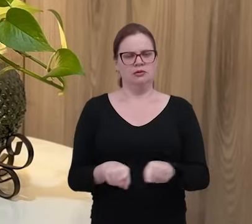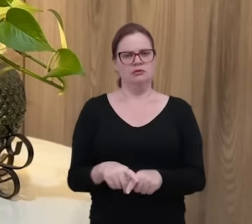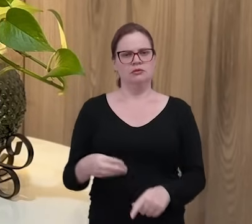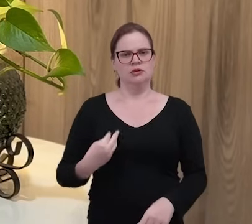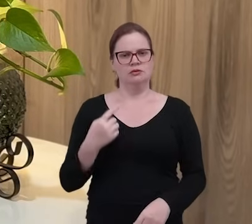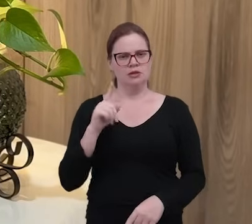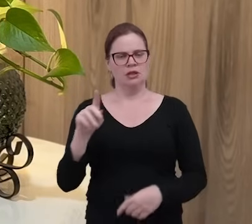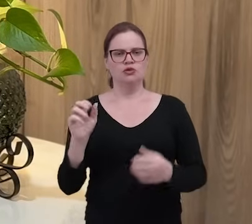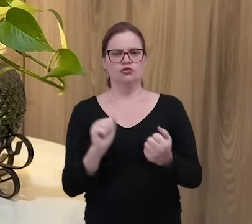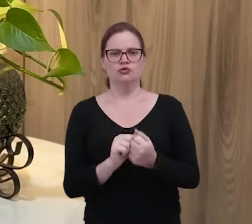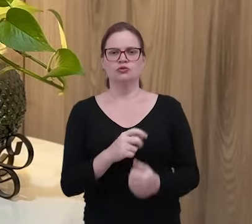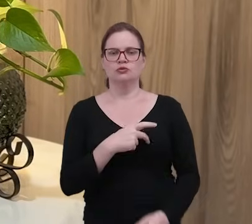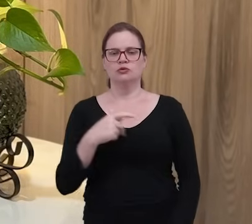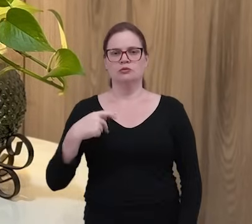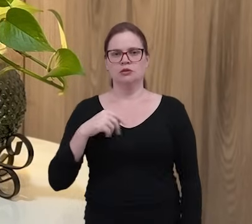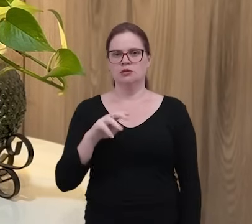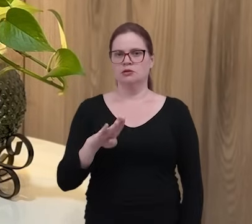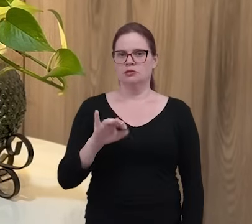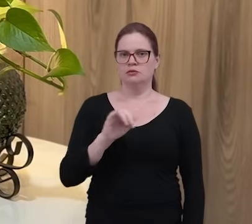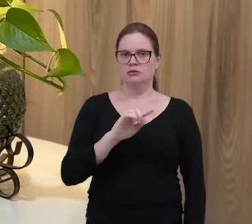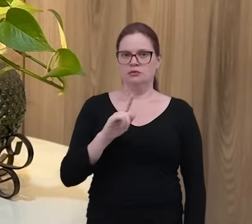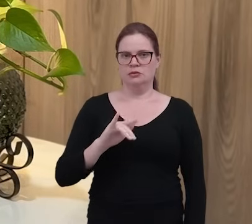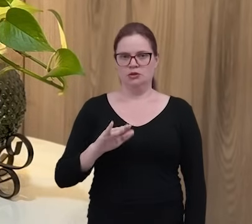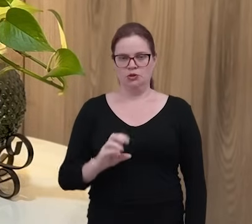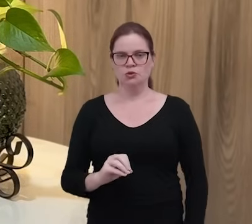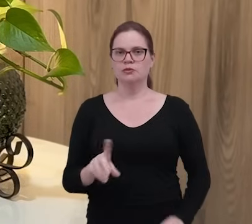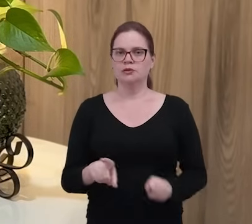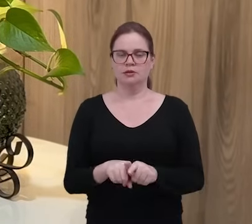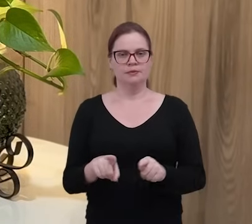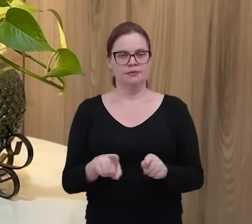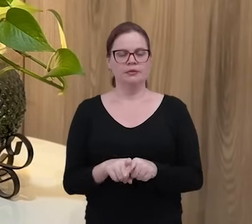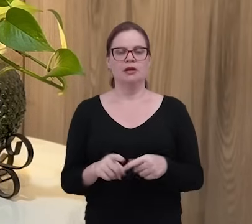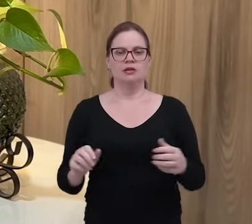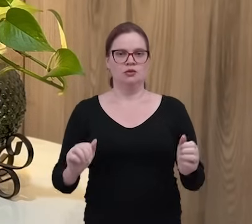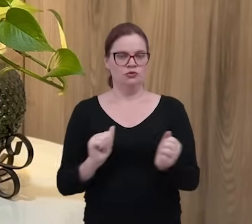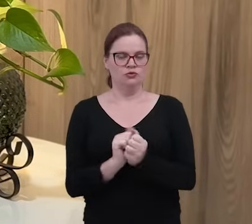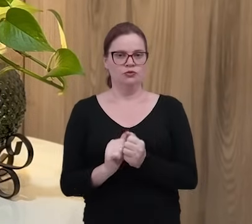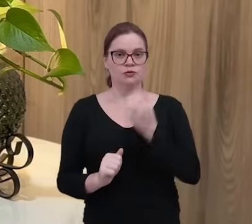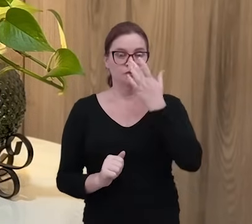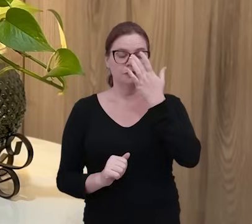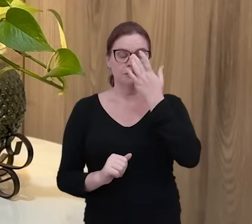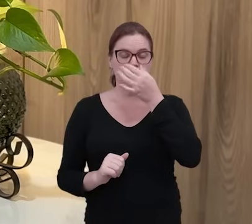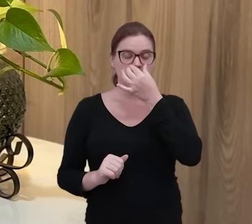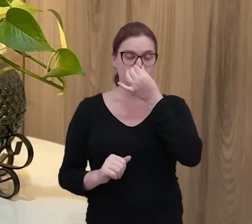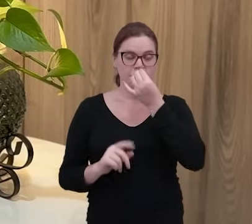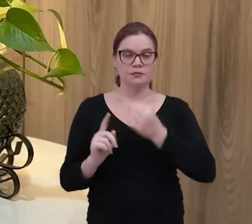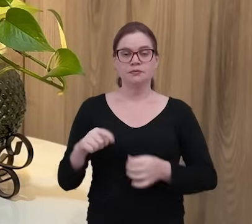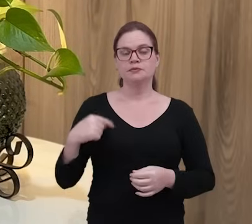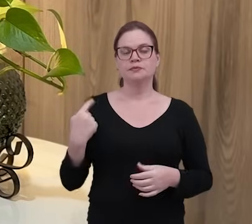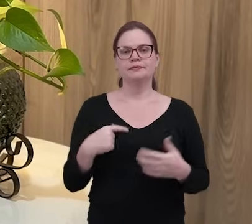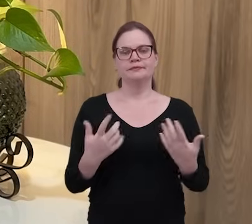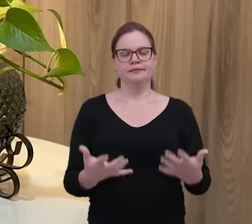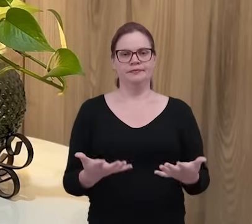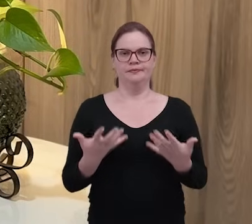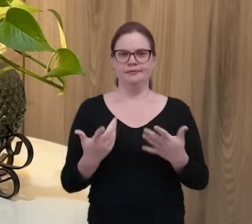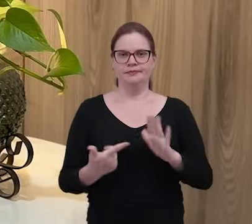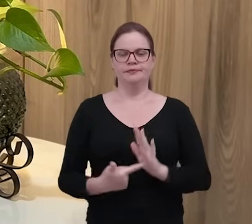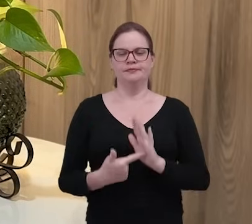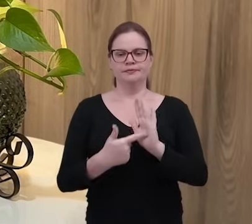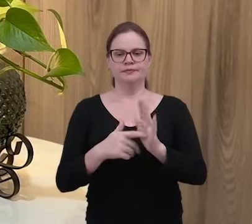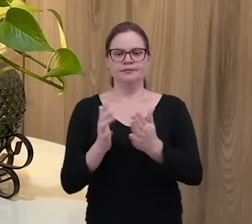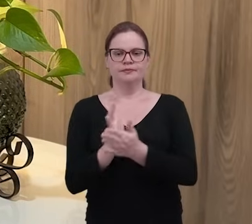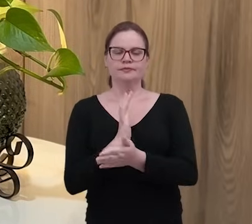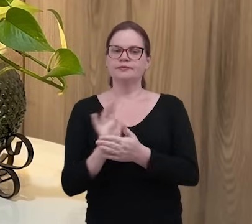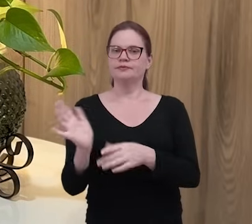anos também, o pastor Bísio, pastores que apoiaram. E queremos mostrar algumas